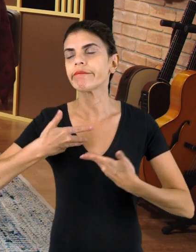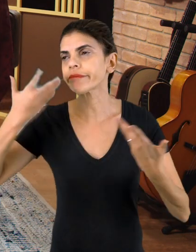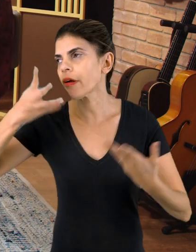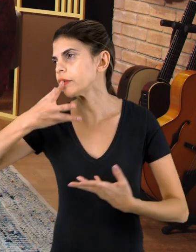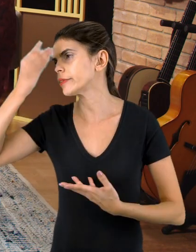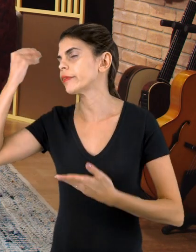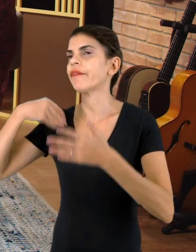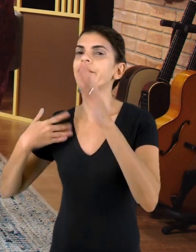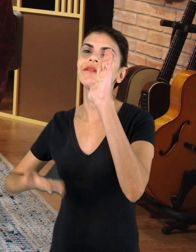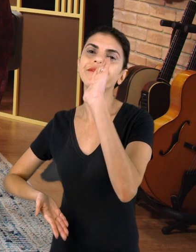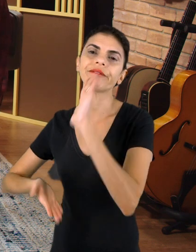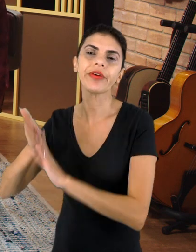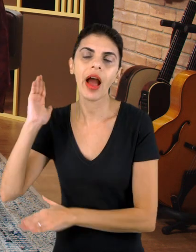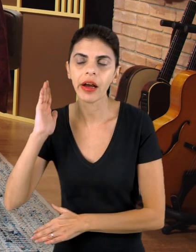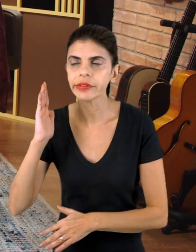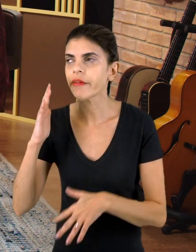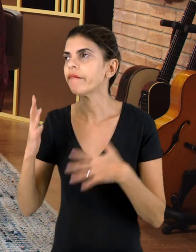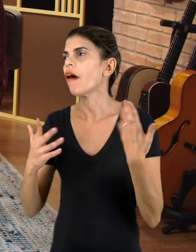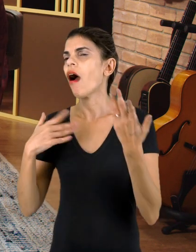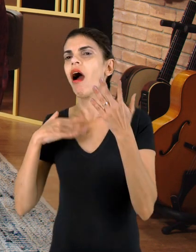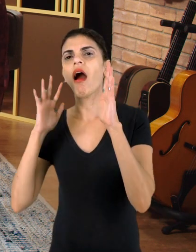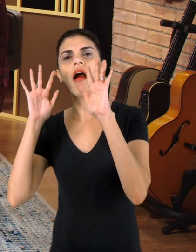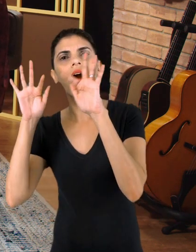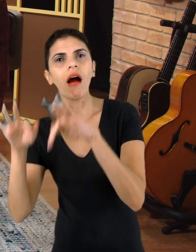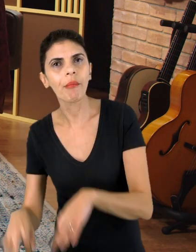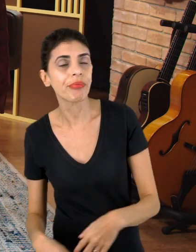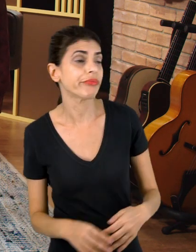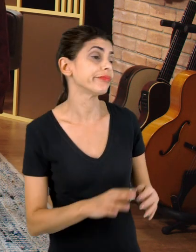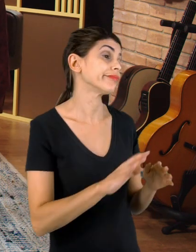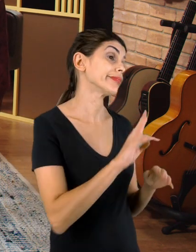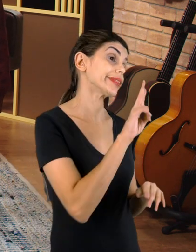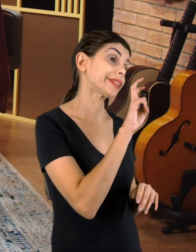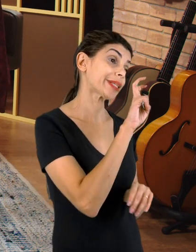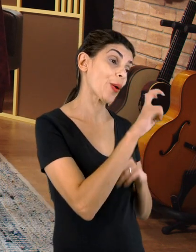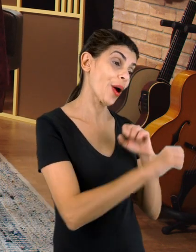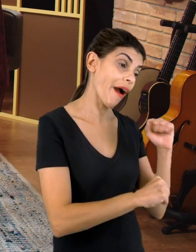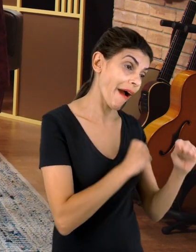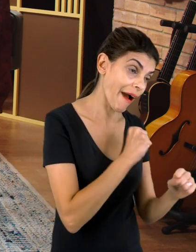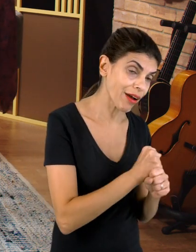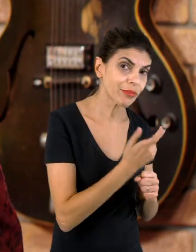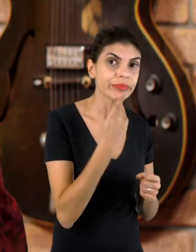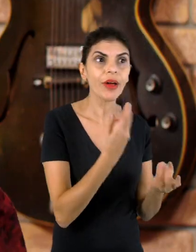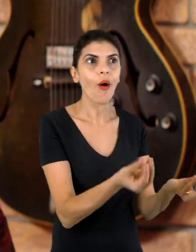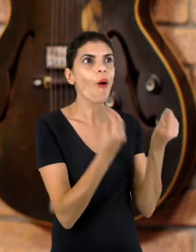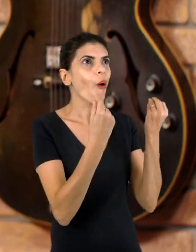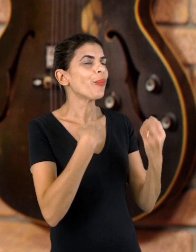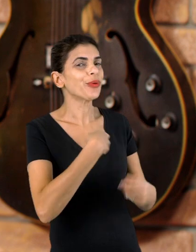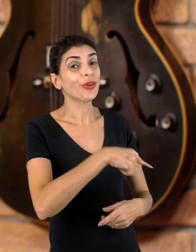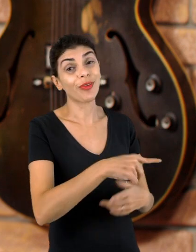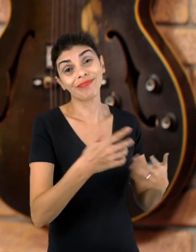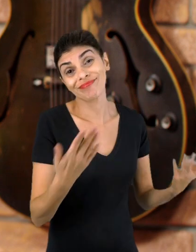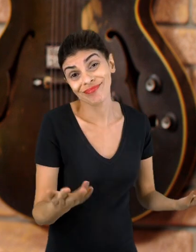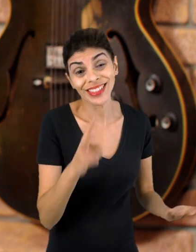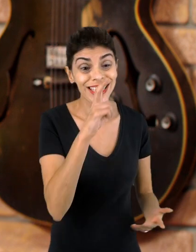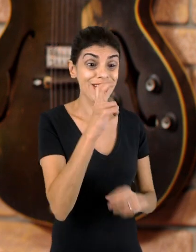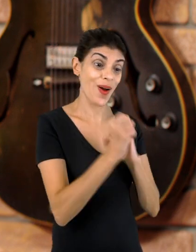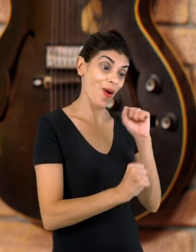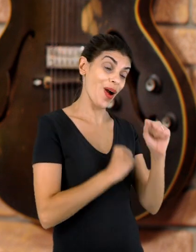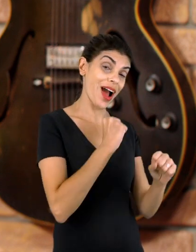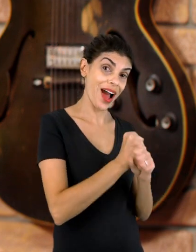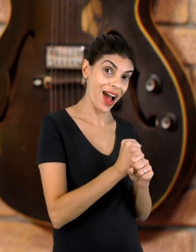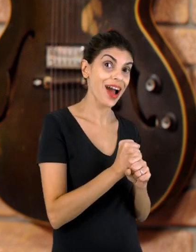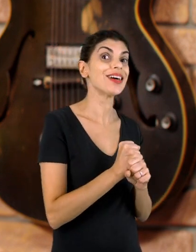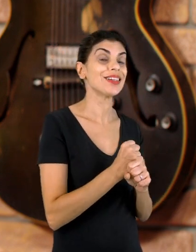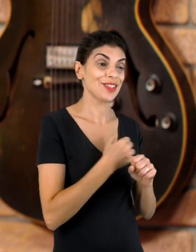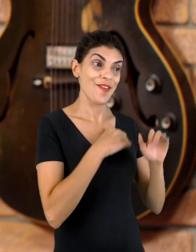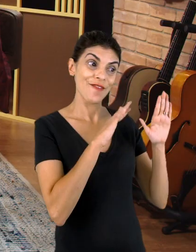esquecia e viajava... Pô, quando eu soube, acabou. Eu falei, pô, acabou. Acabou 5 anos depois. Eu não muita fui, gente fala, pô, mas eu não fui. Eu falei, gente, foram 5 anos de